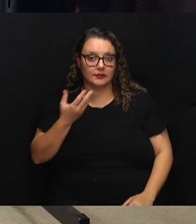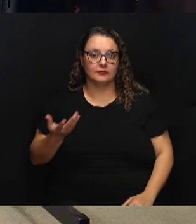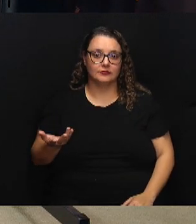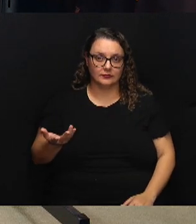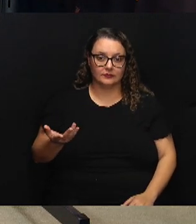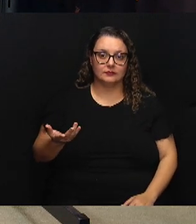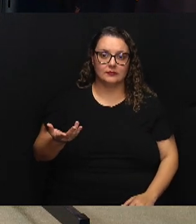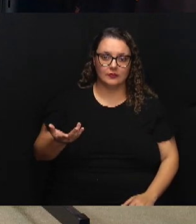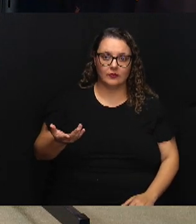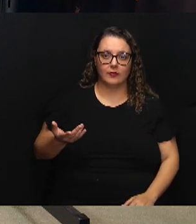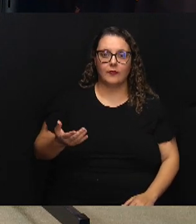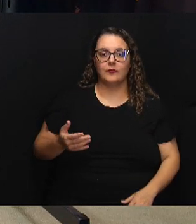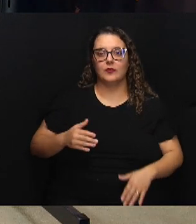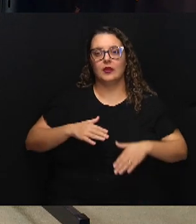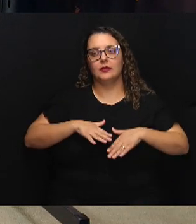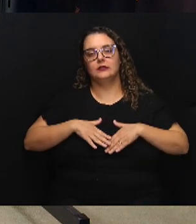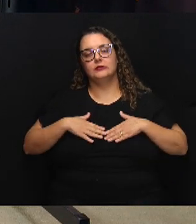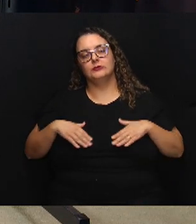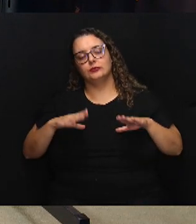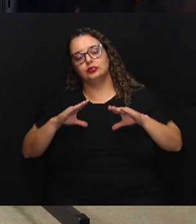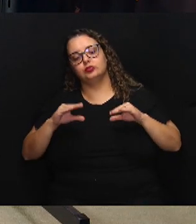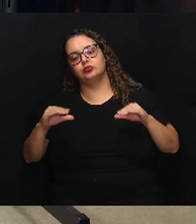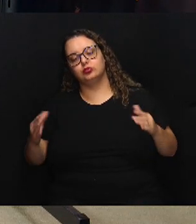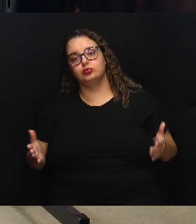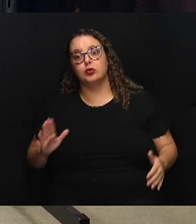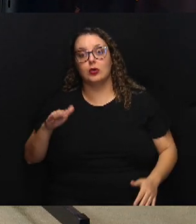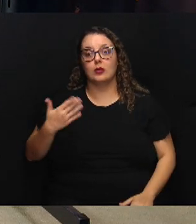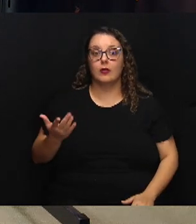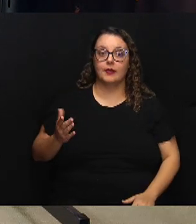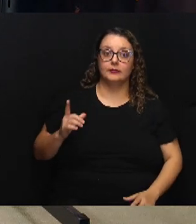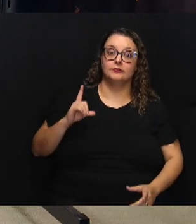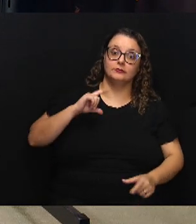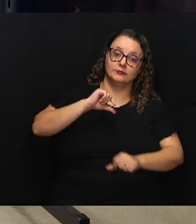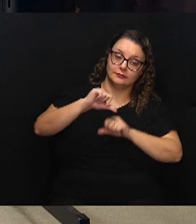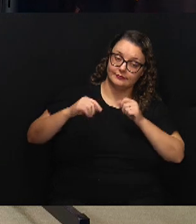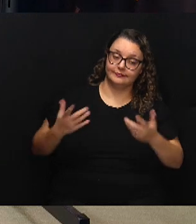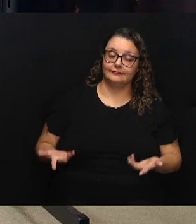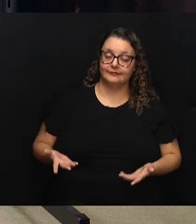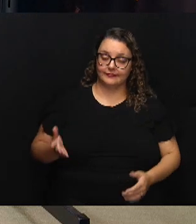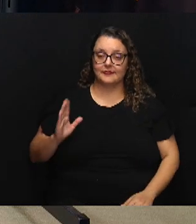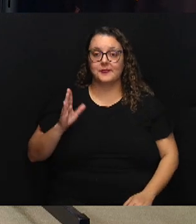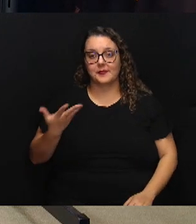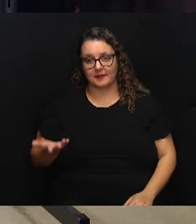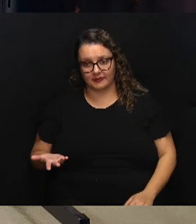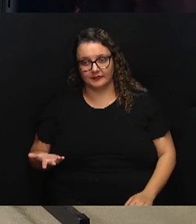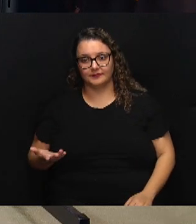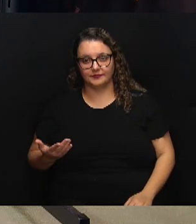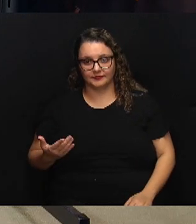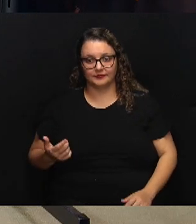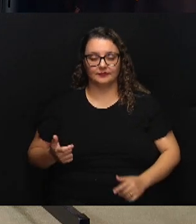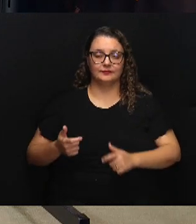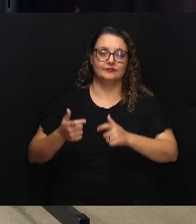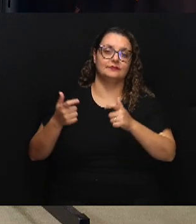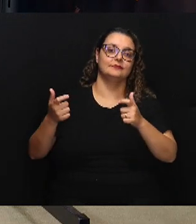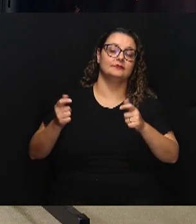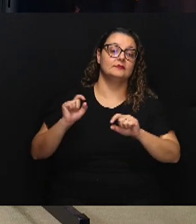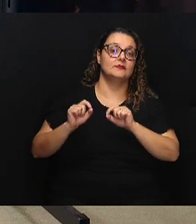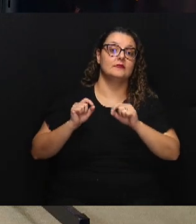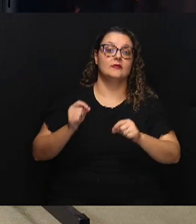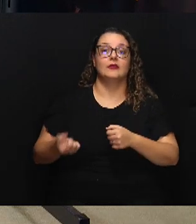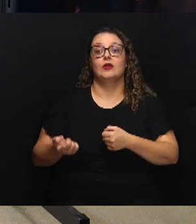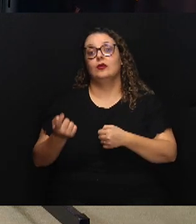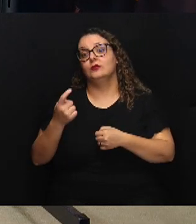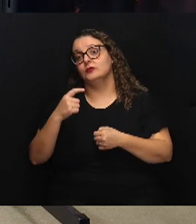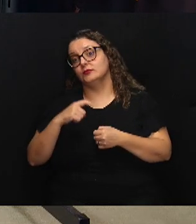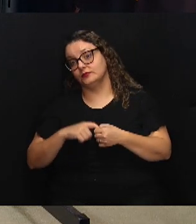da zona de conforto, né? E quando a gente sai da zona de conforto, a gente já deu um grande passo. E aí, quando a gente